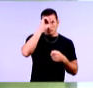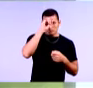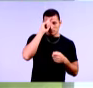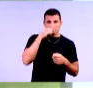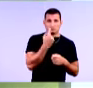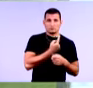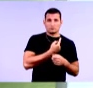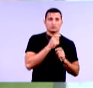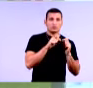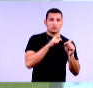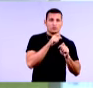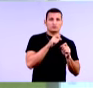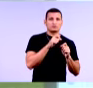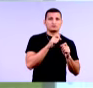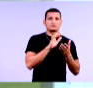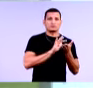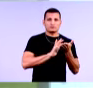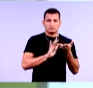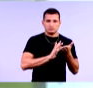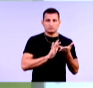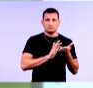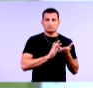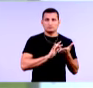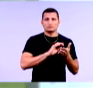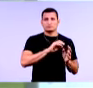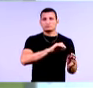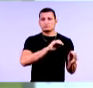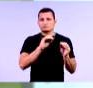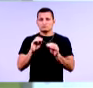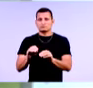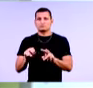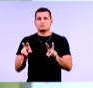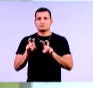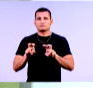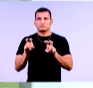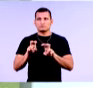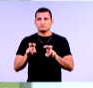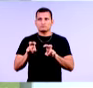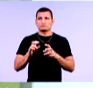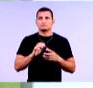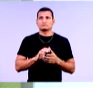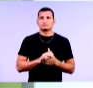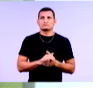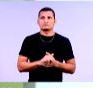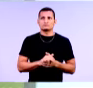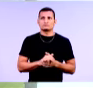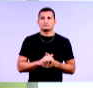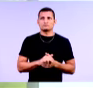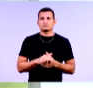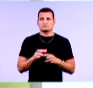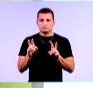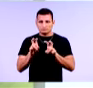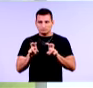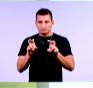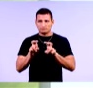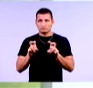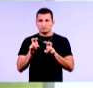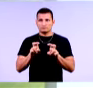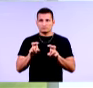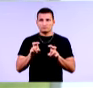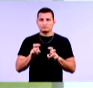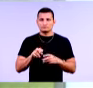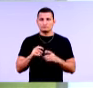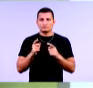gente define o que é o smartphone e passa para o computador. O computador, meu querido, né? Vamos, minha